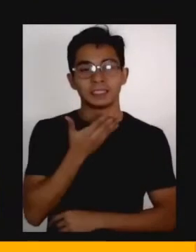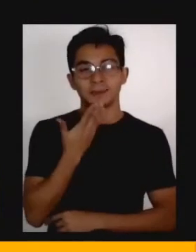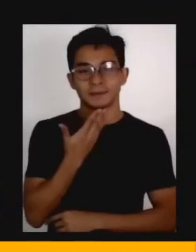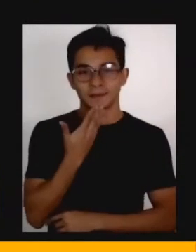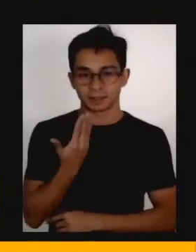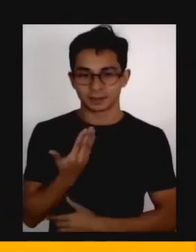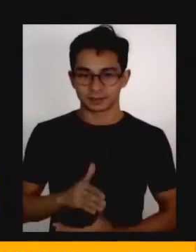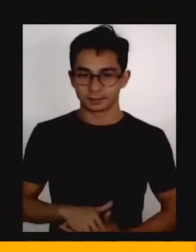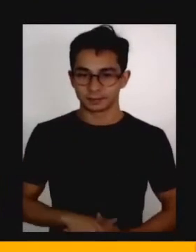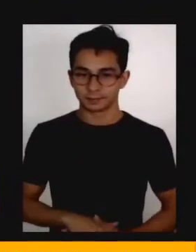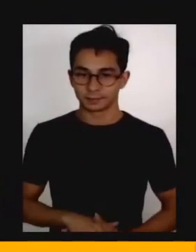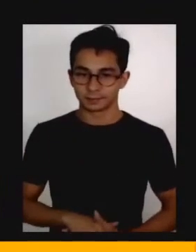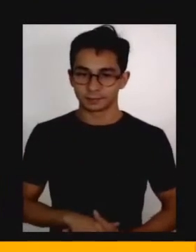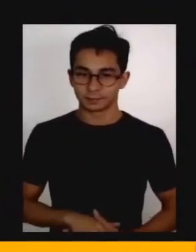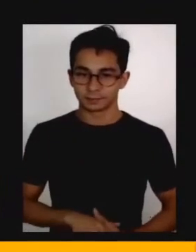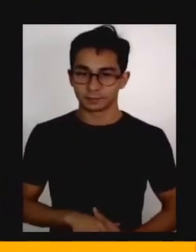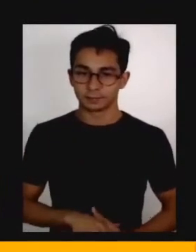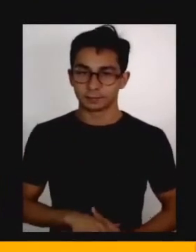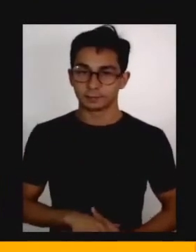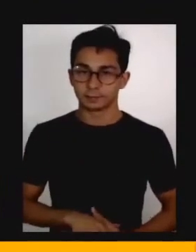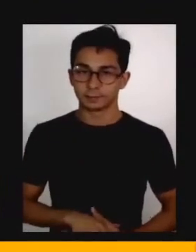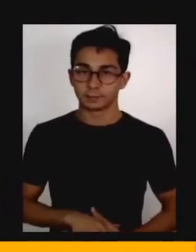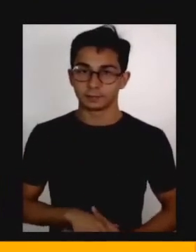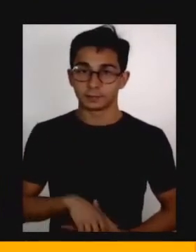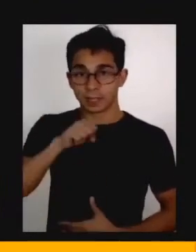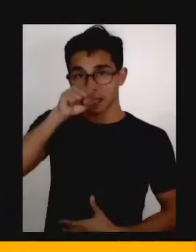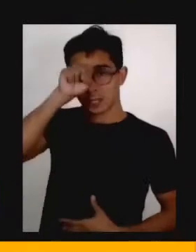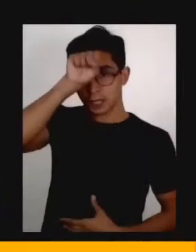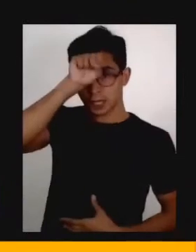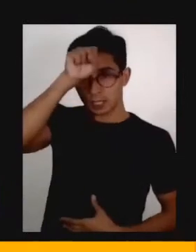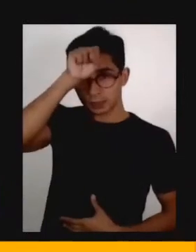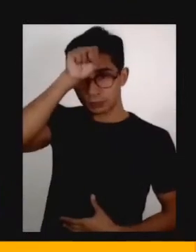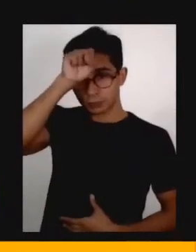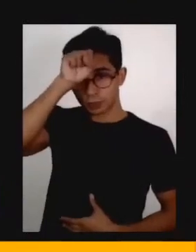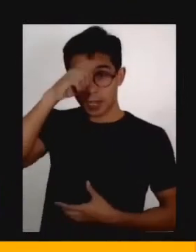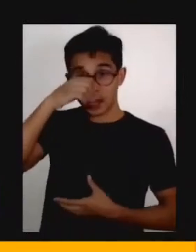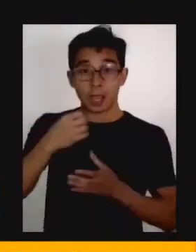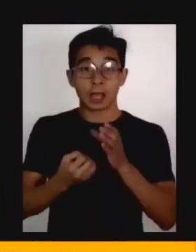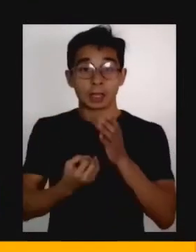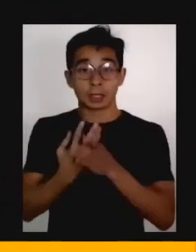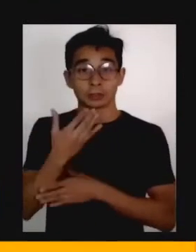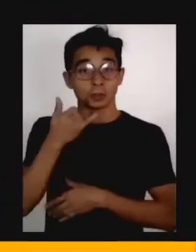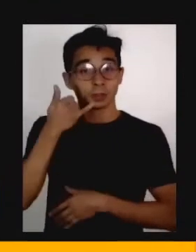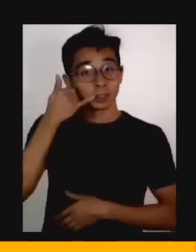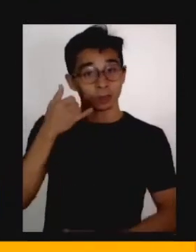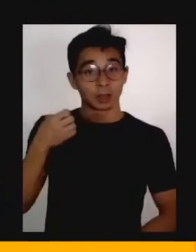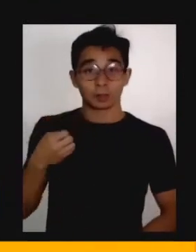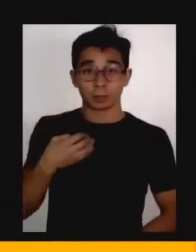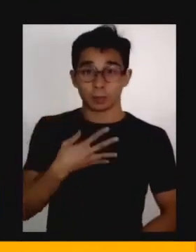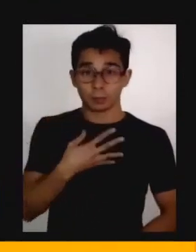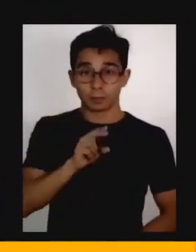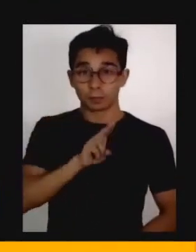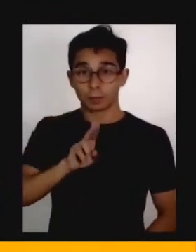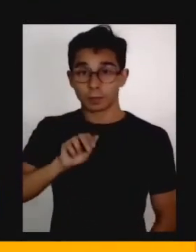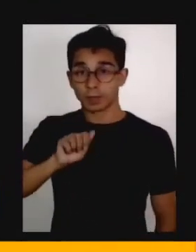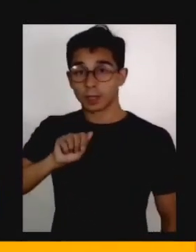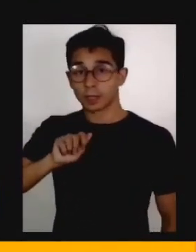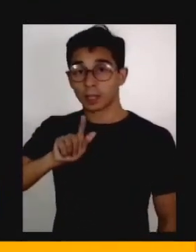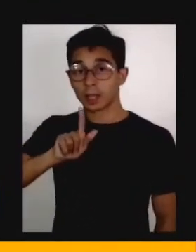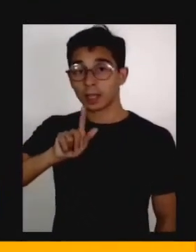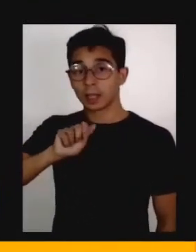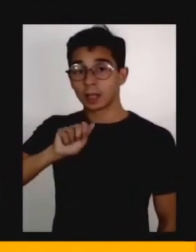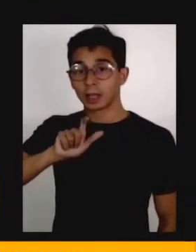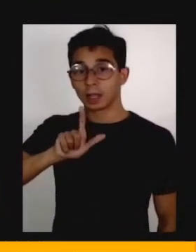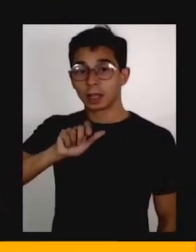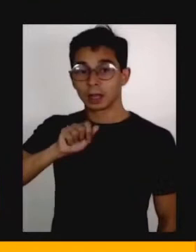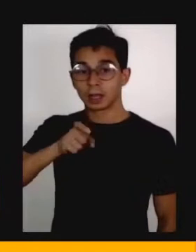entender. A Samsung lançou no começo desse ano um celular novo chamado Galaxy Z Flip, que